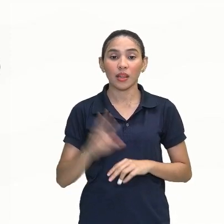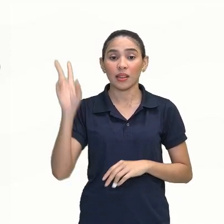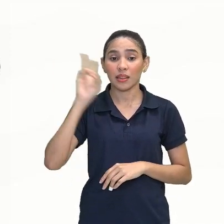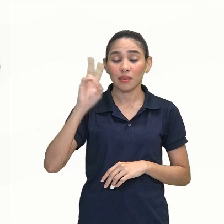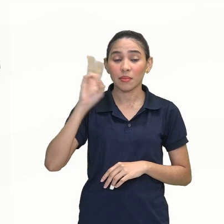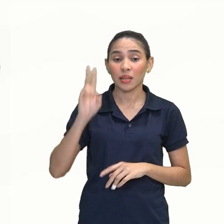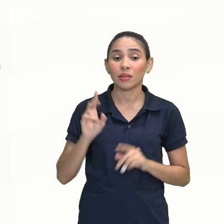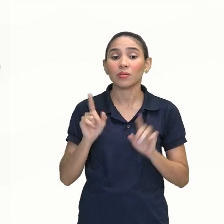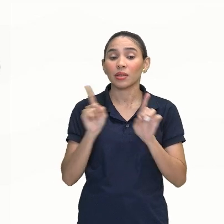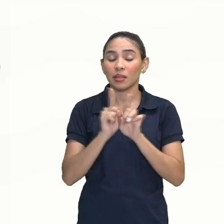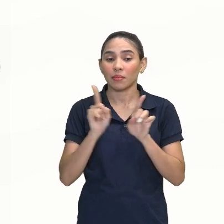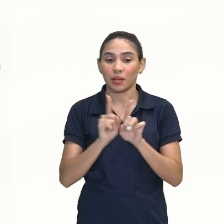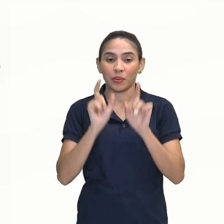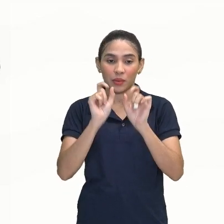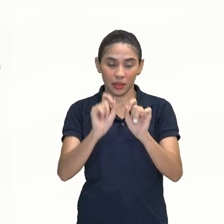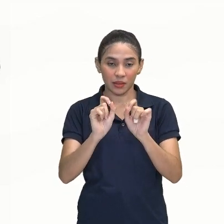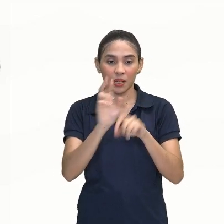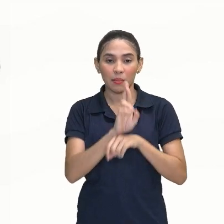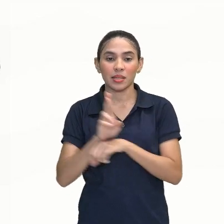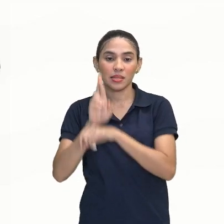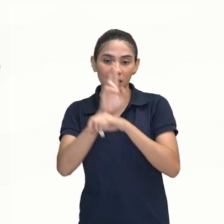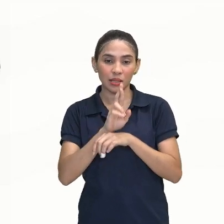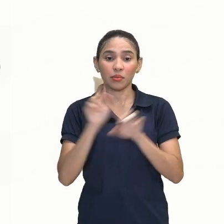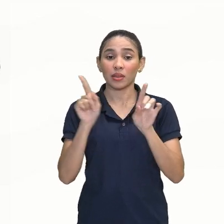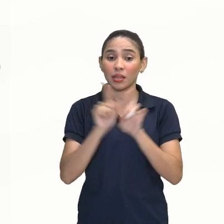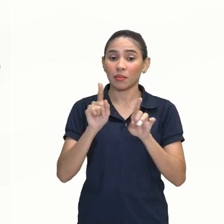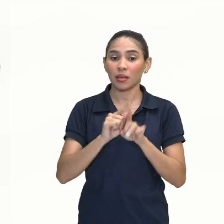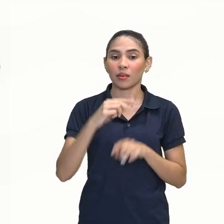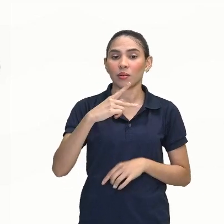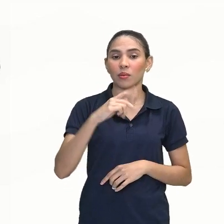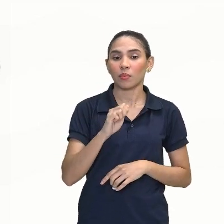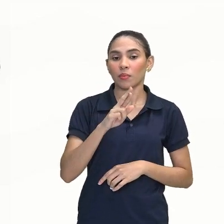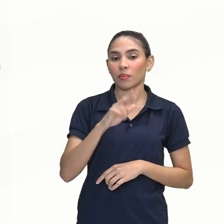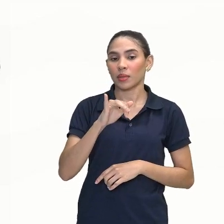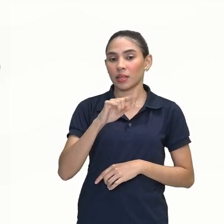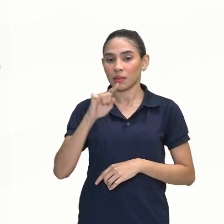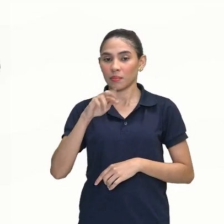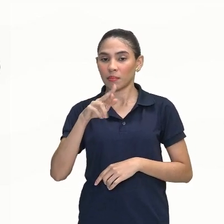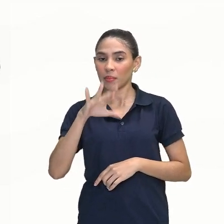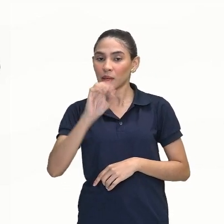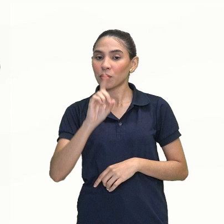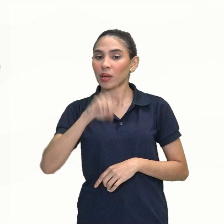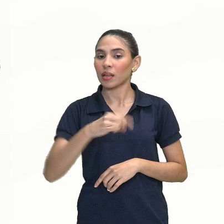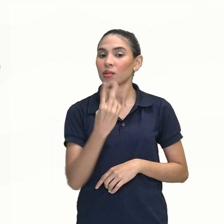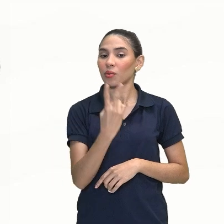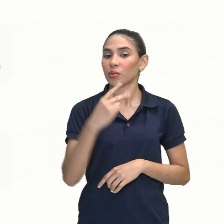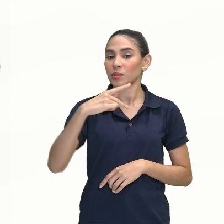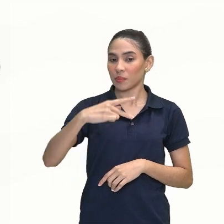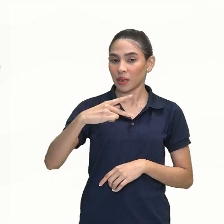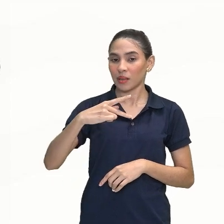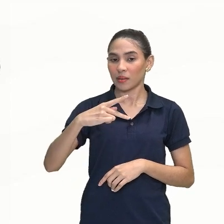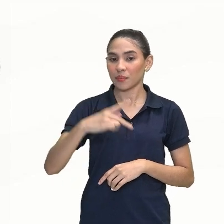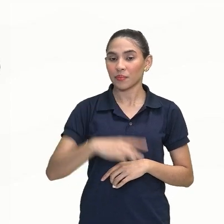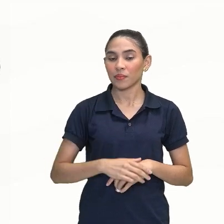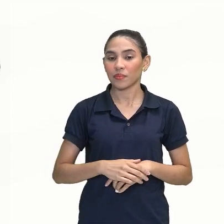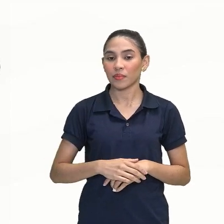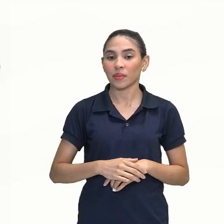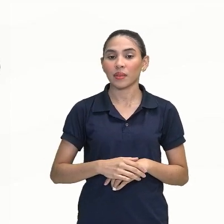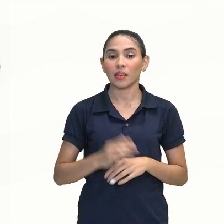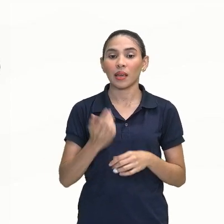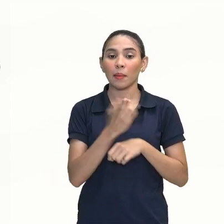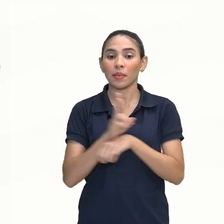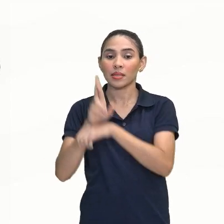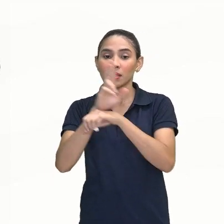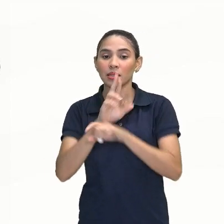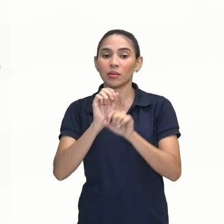Lembrando que, né, a gente está representando aqui o perímetro com 2P, porque o P a gente está representando